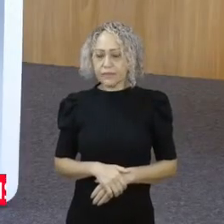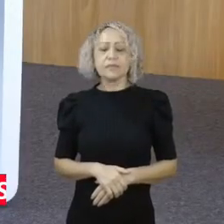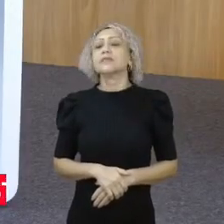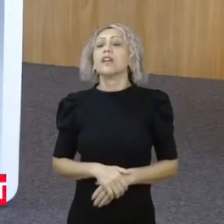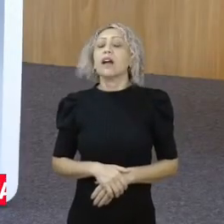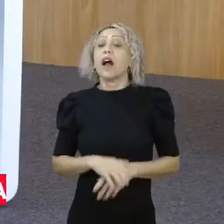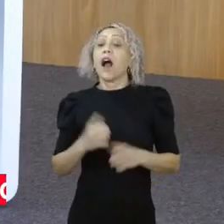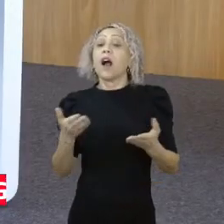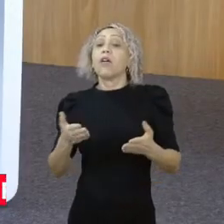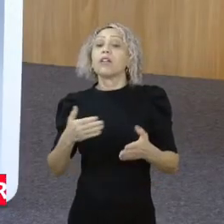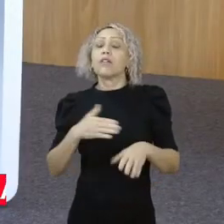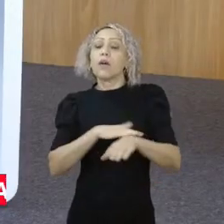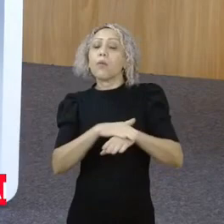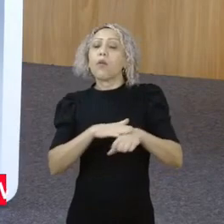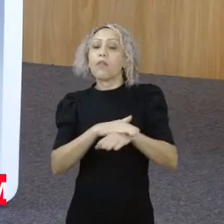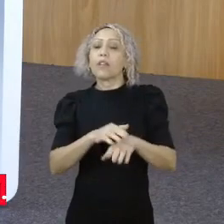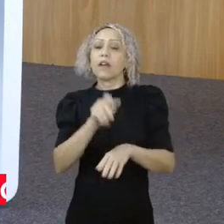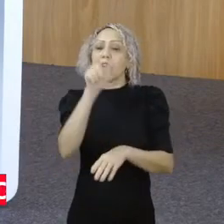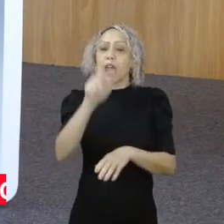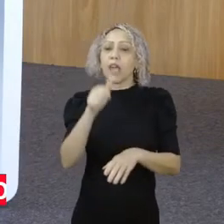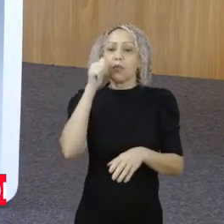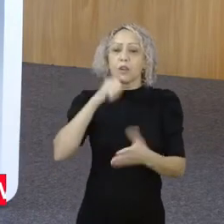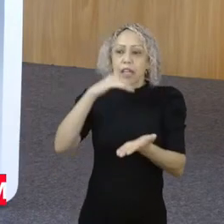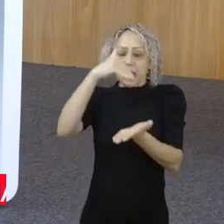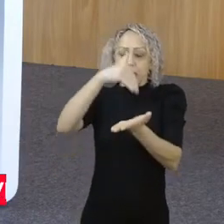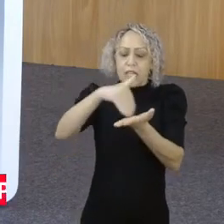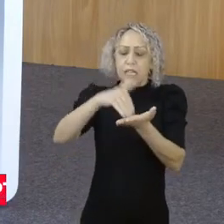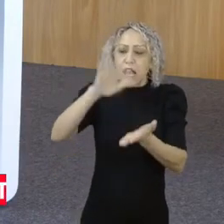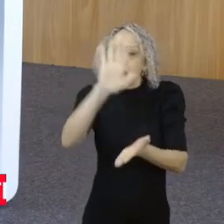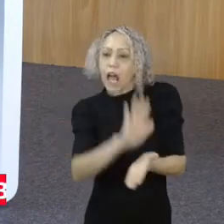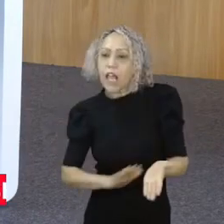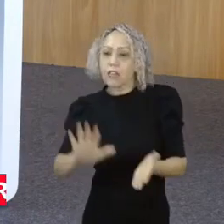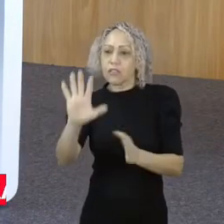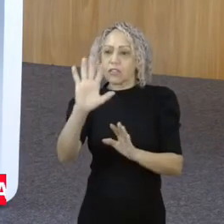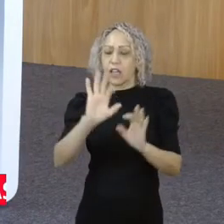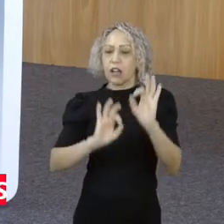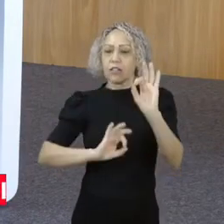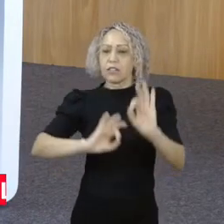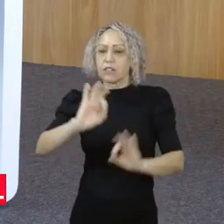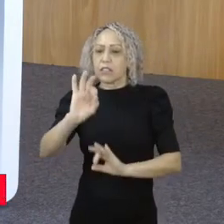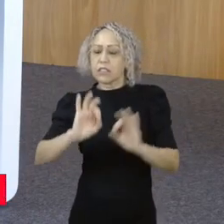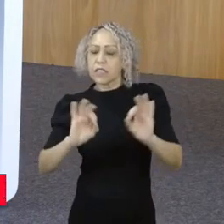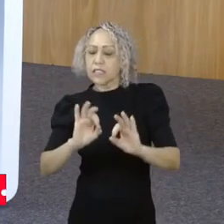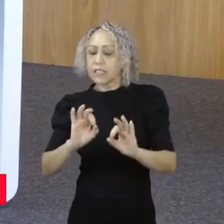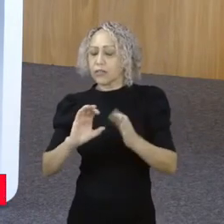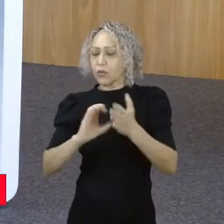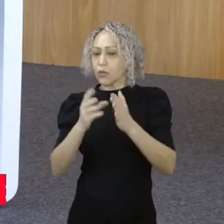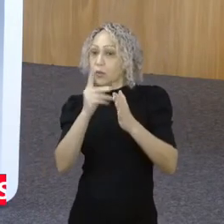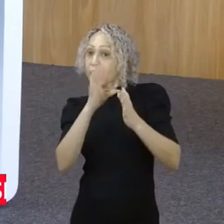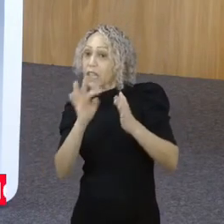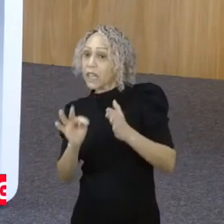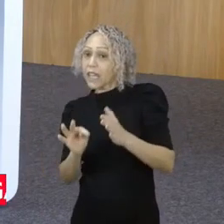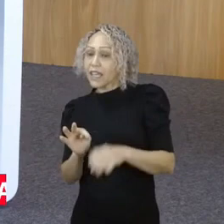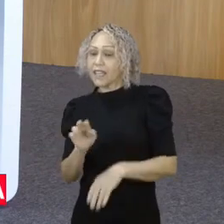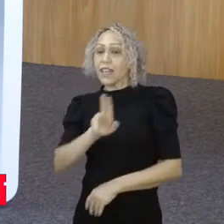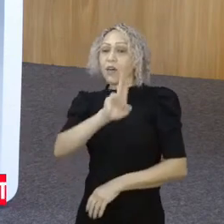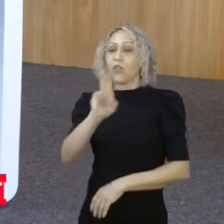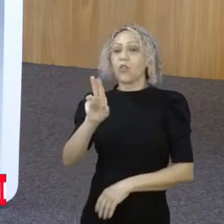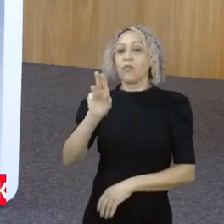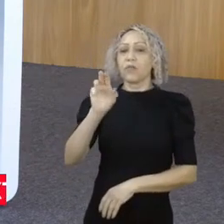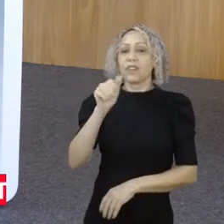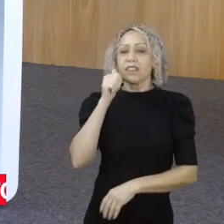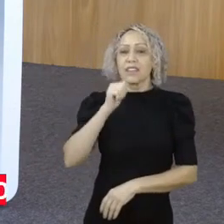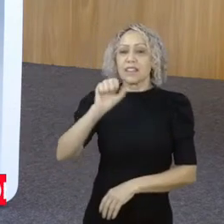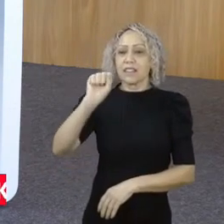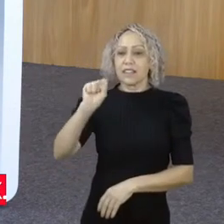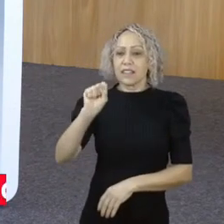A gente conversa agora com a nossa secretária nacional de organização do partido, Sônia Braga. Bom dia, secretária, bem-vinda mais uma